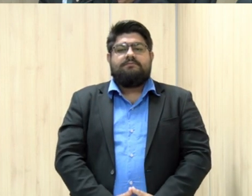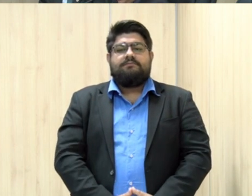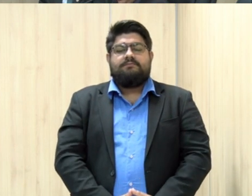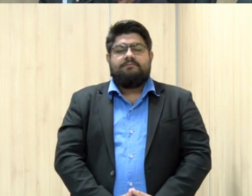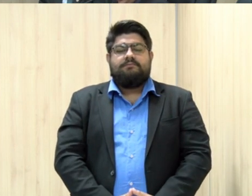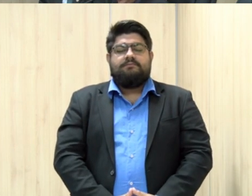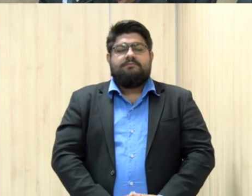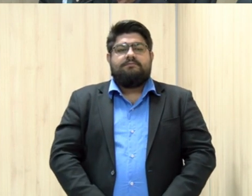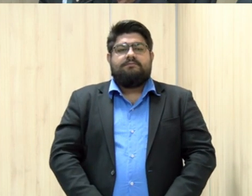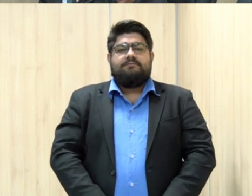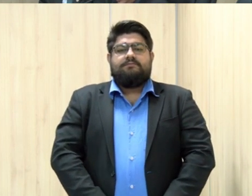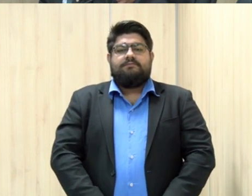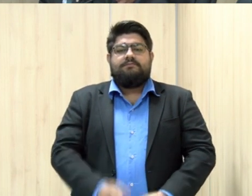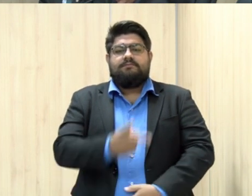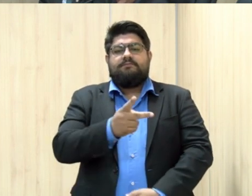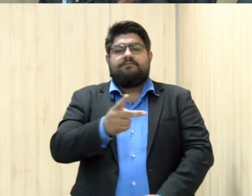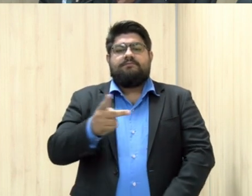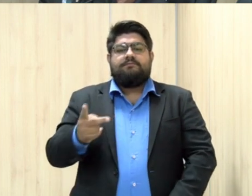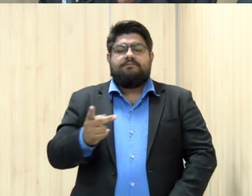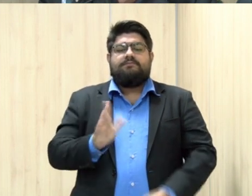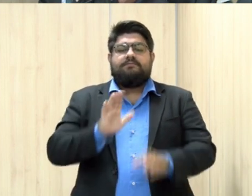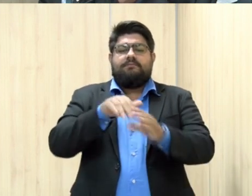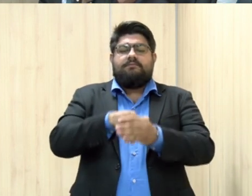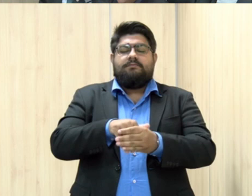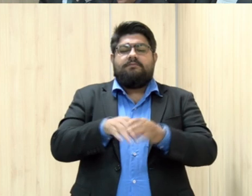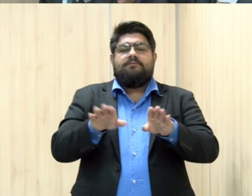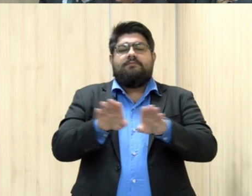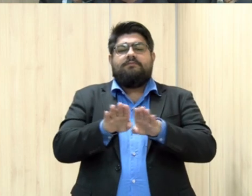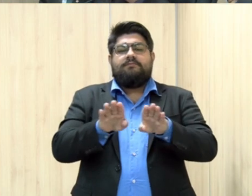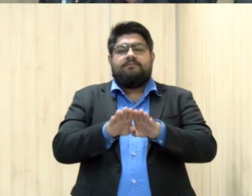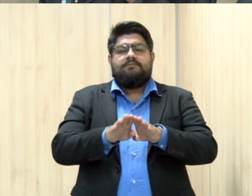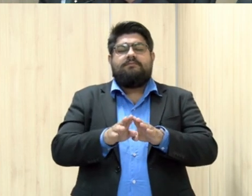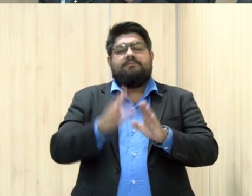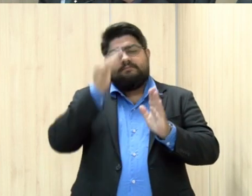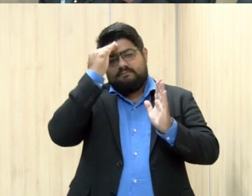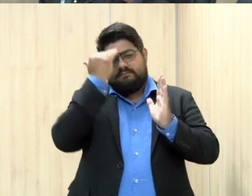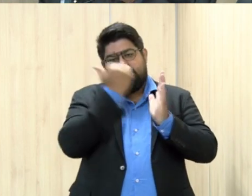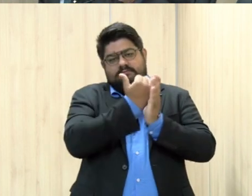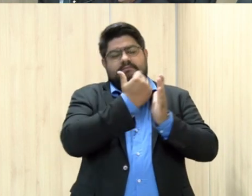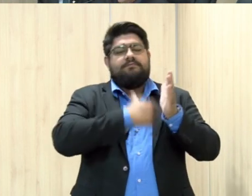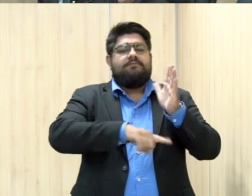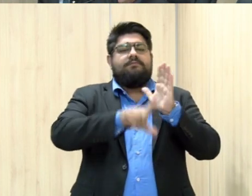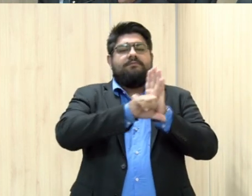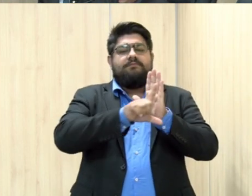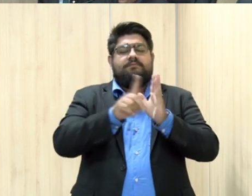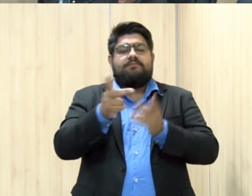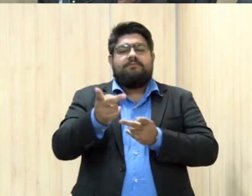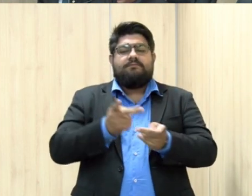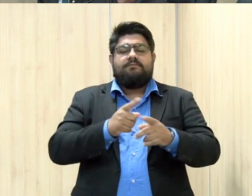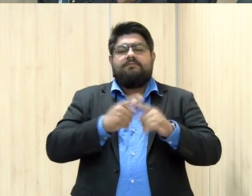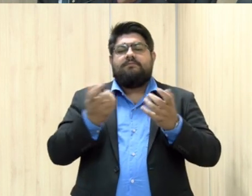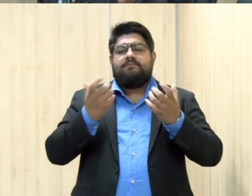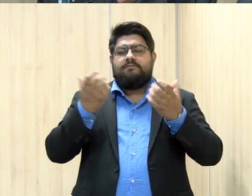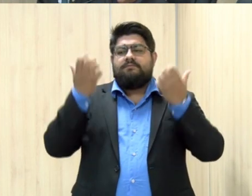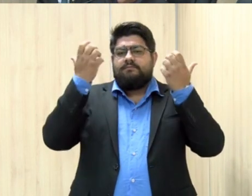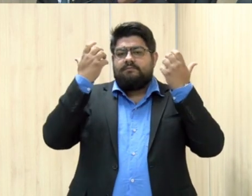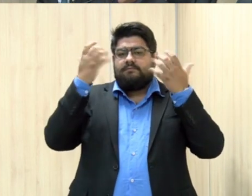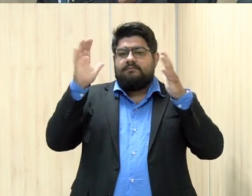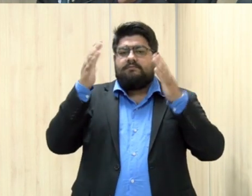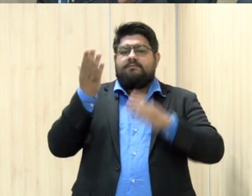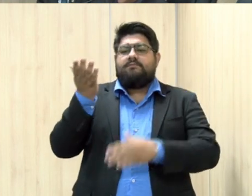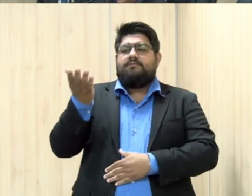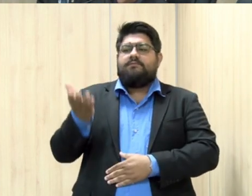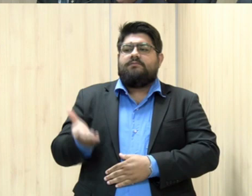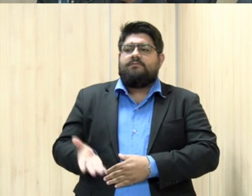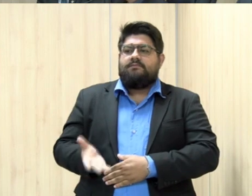Presidente nosso nosso voto também foi pela legalidade da matéria e eu quero parabenizar vossa excelência